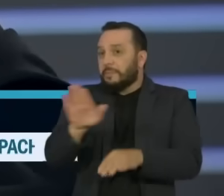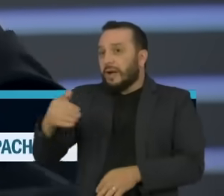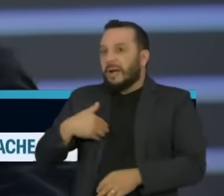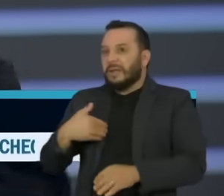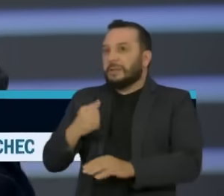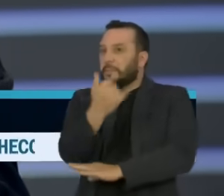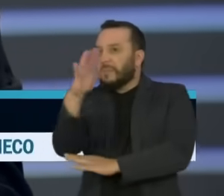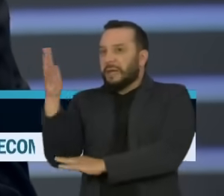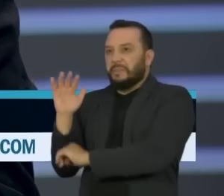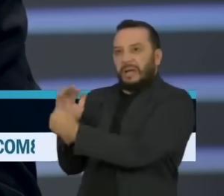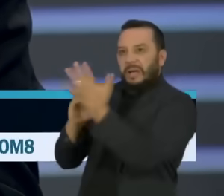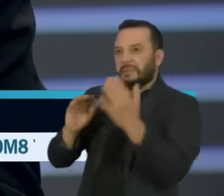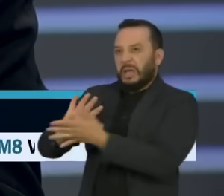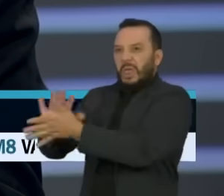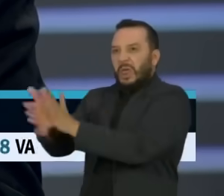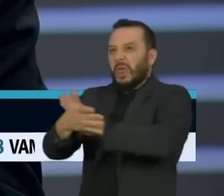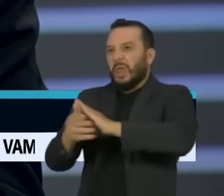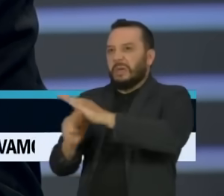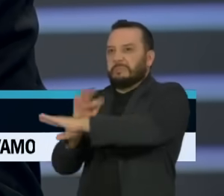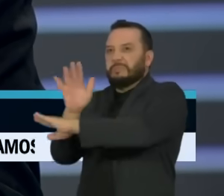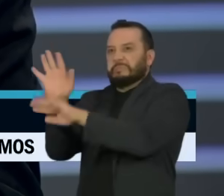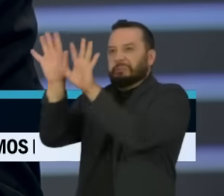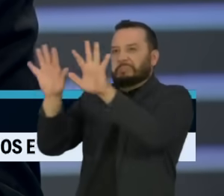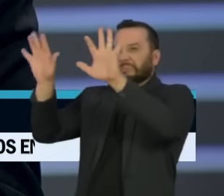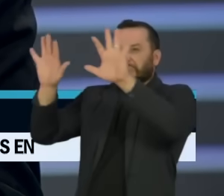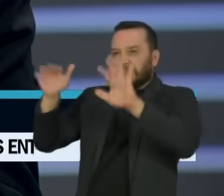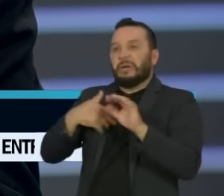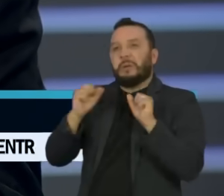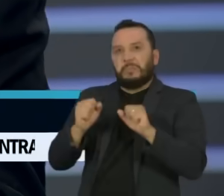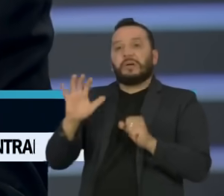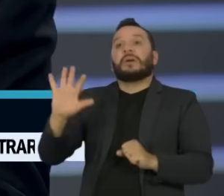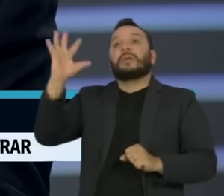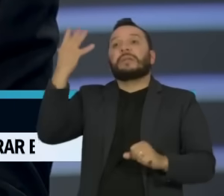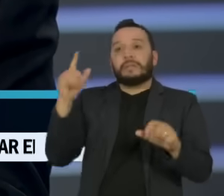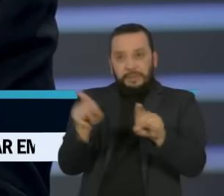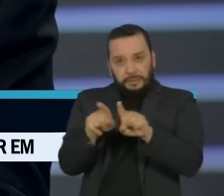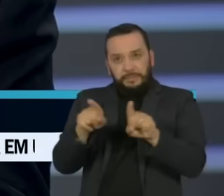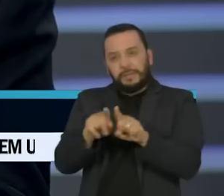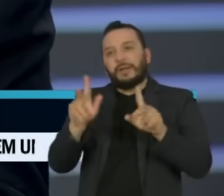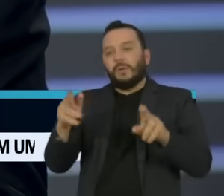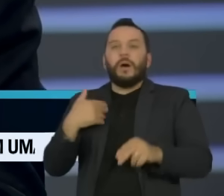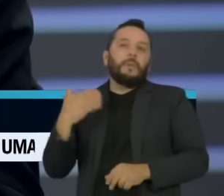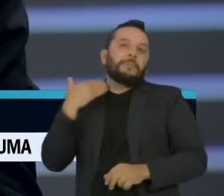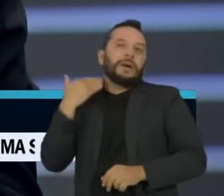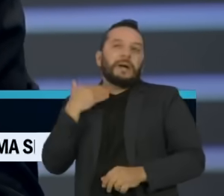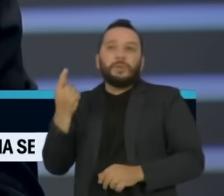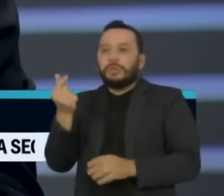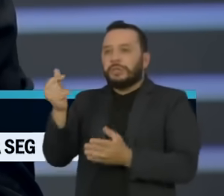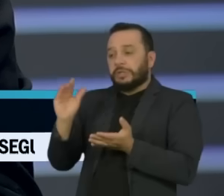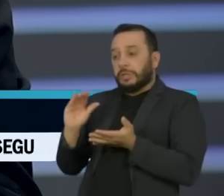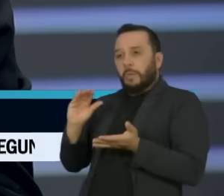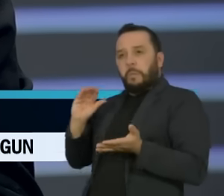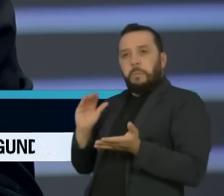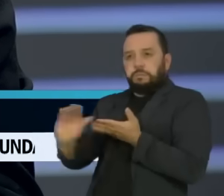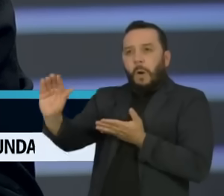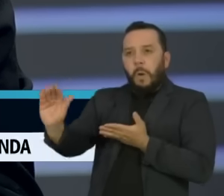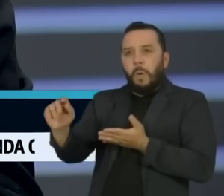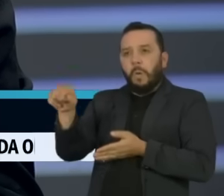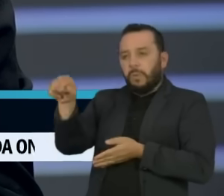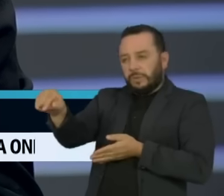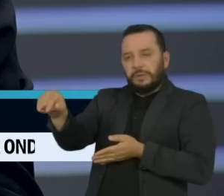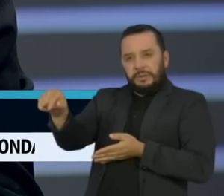meio ambiente, inclusive a gasolina, isso também pode acontecer, por exemplo, um banco doa uma grana